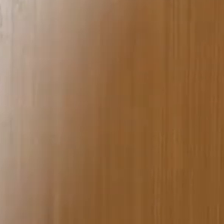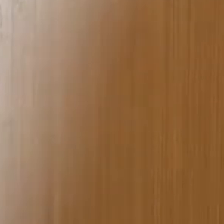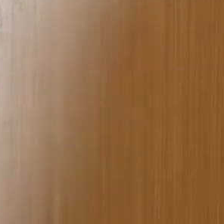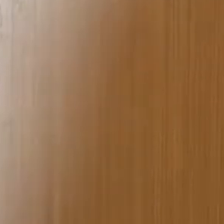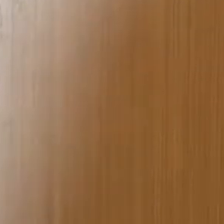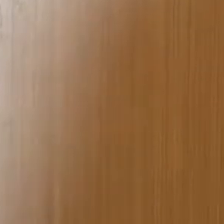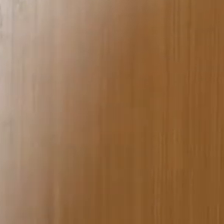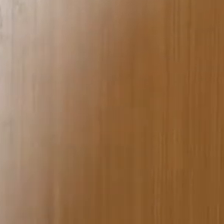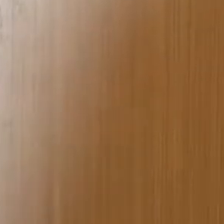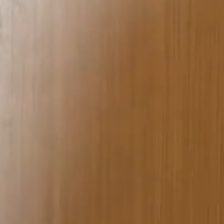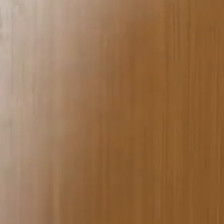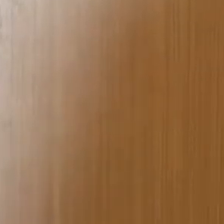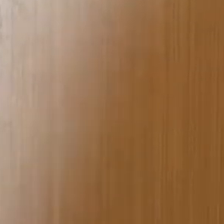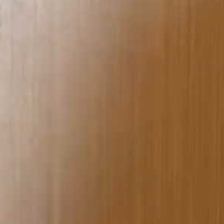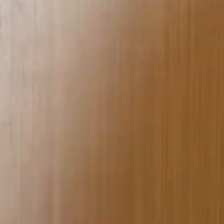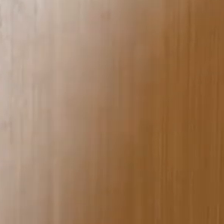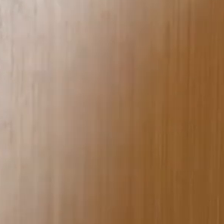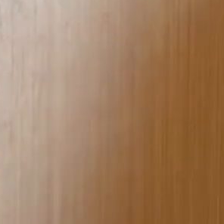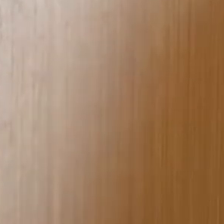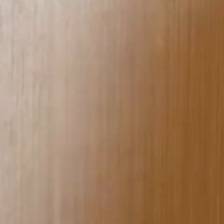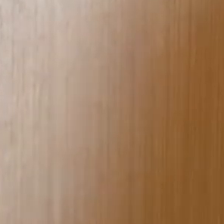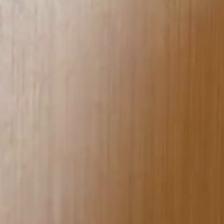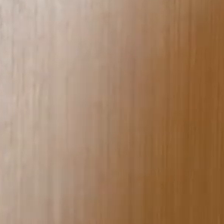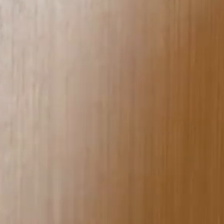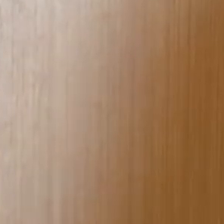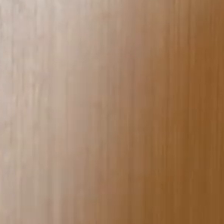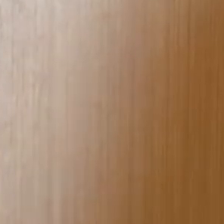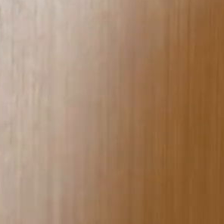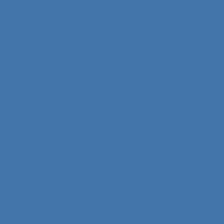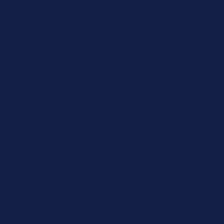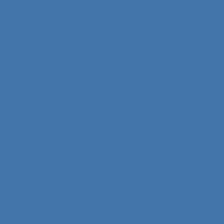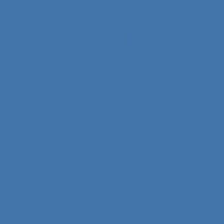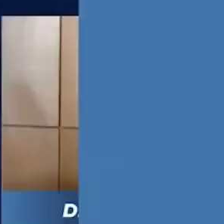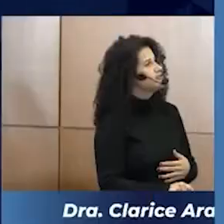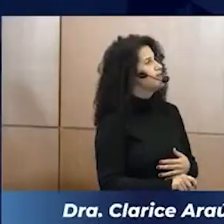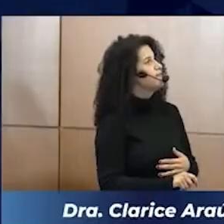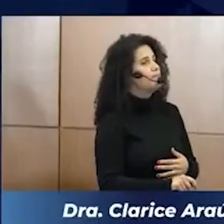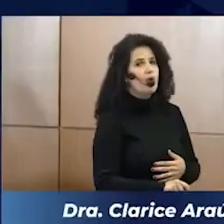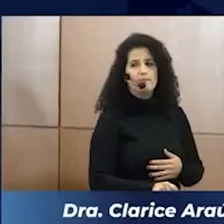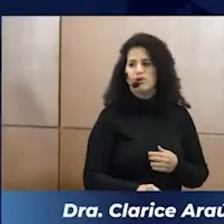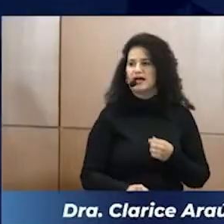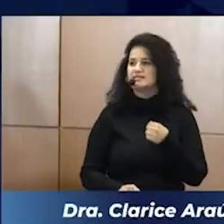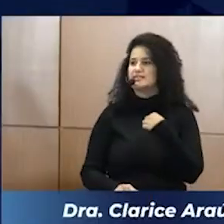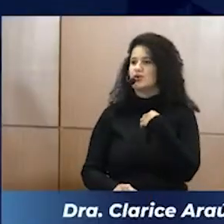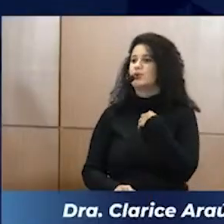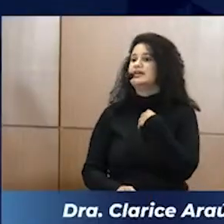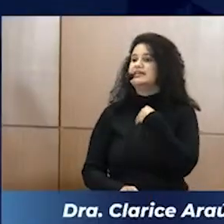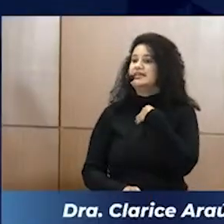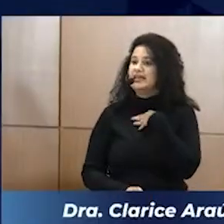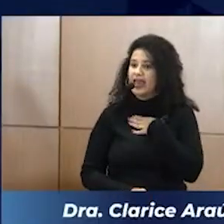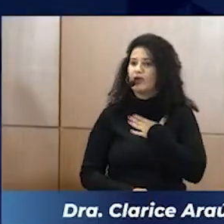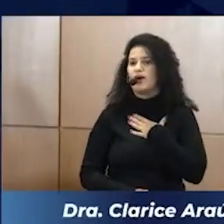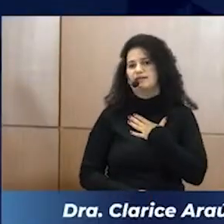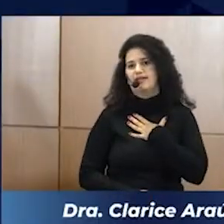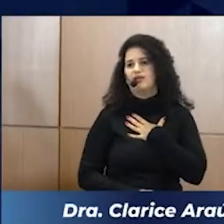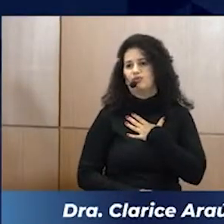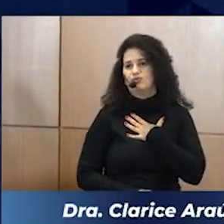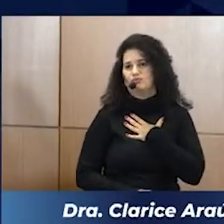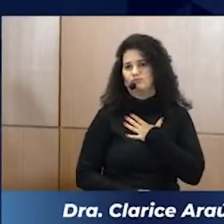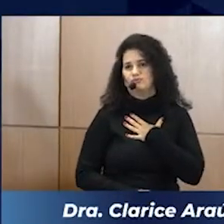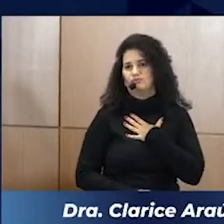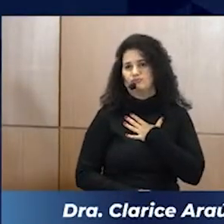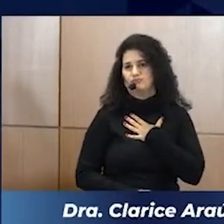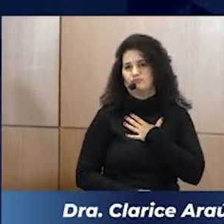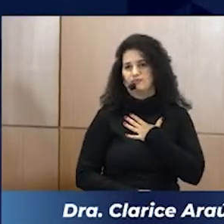favor? Se aplicam a minha realidade e a realidade da população que eu